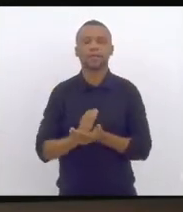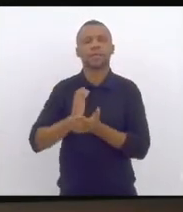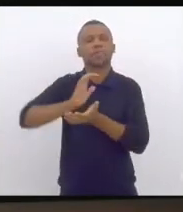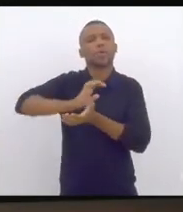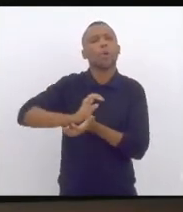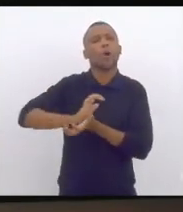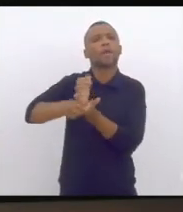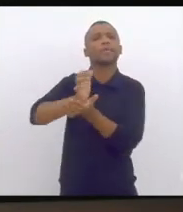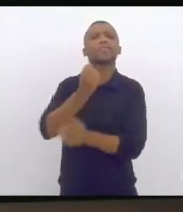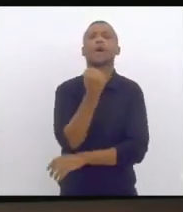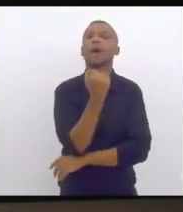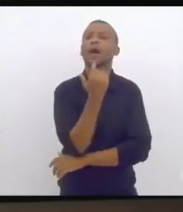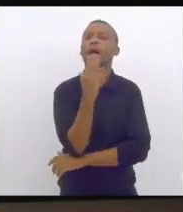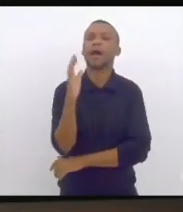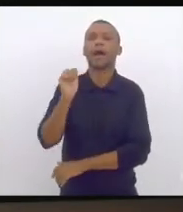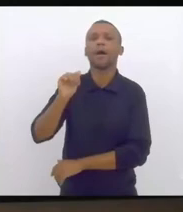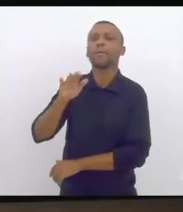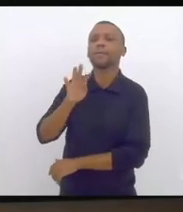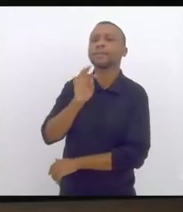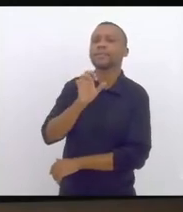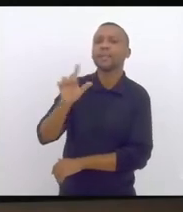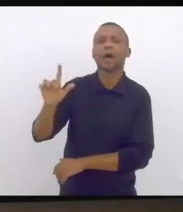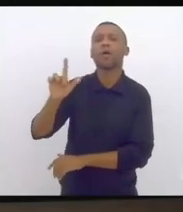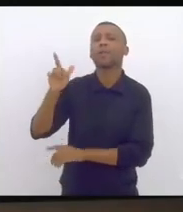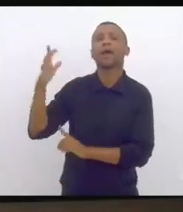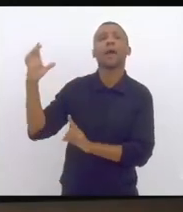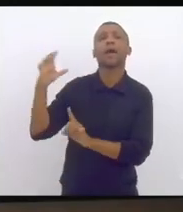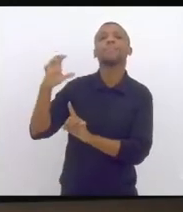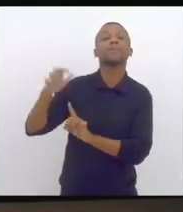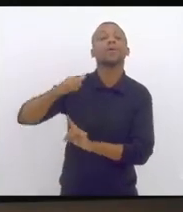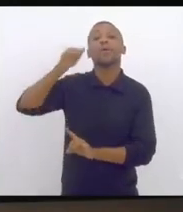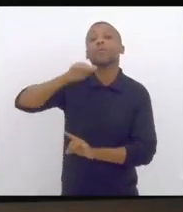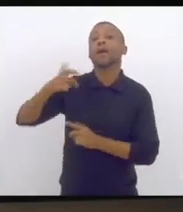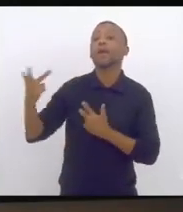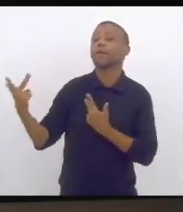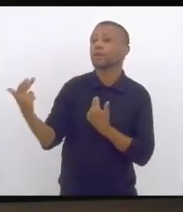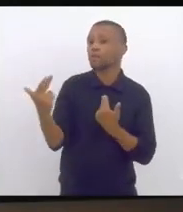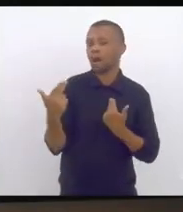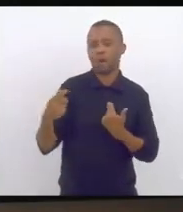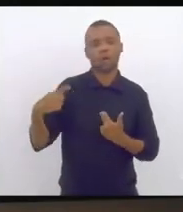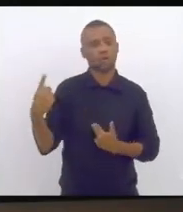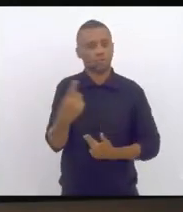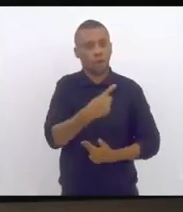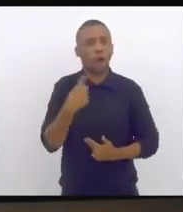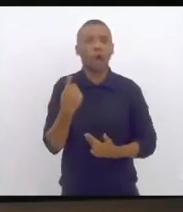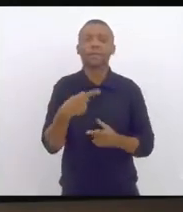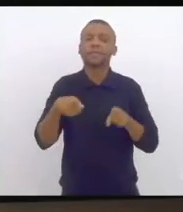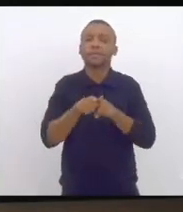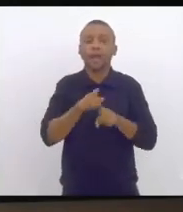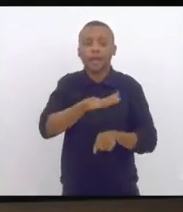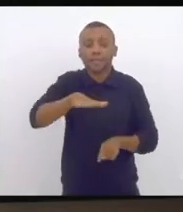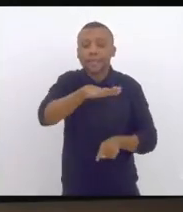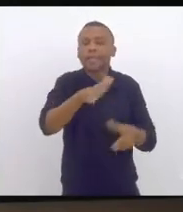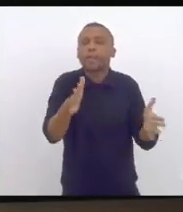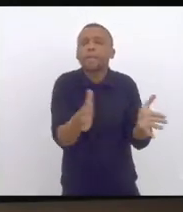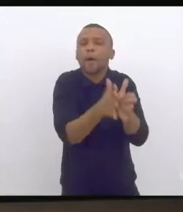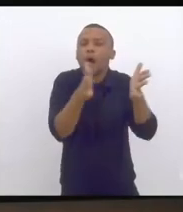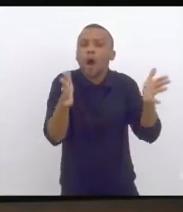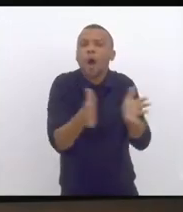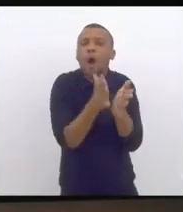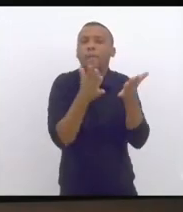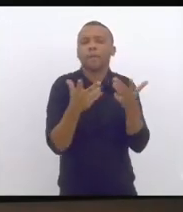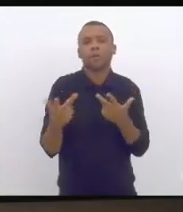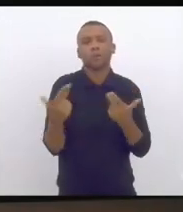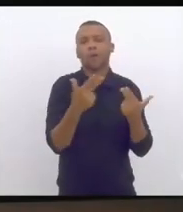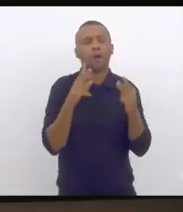racismo ambiental, ele afeta, sobretudo, mulheres como nós, presidenta, e as áreas mais vulnerabilizadas, como